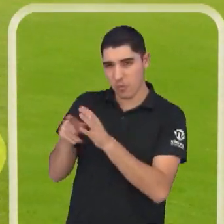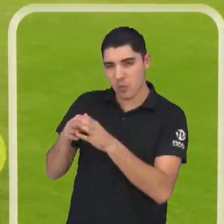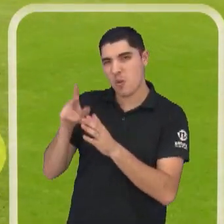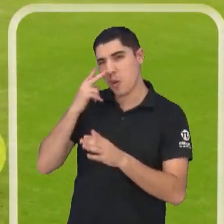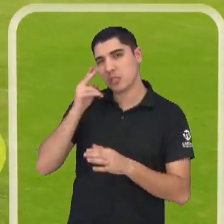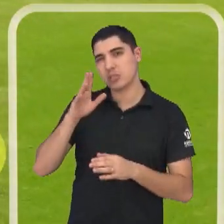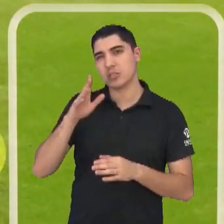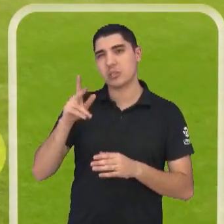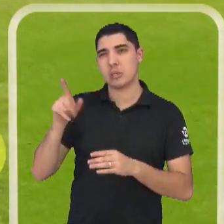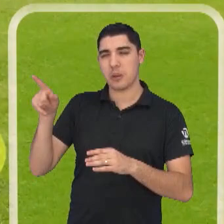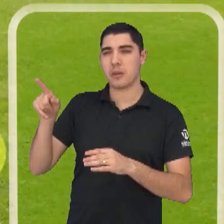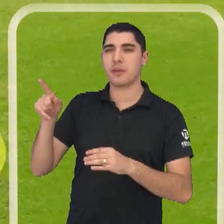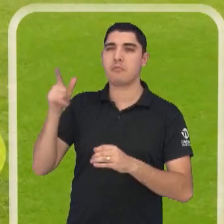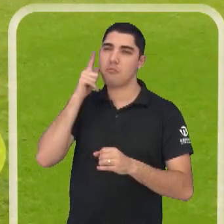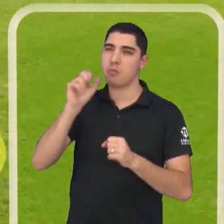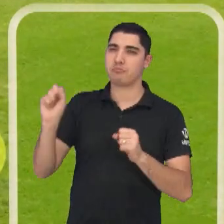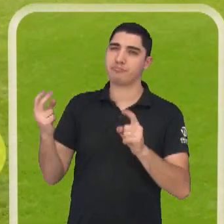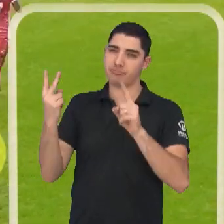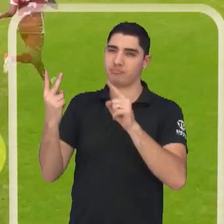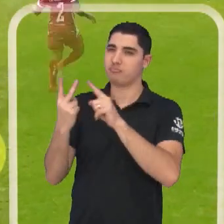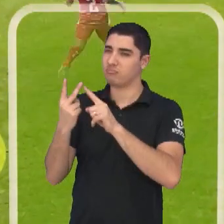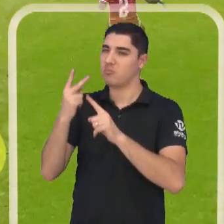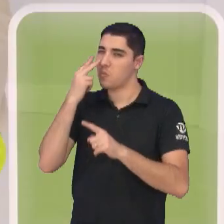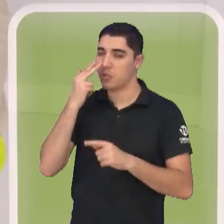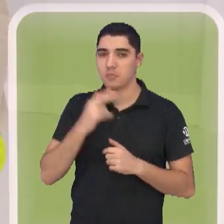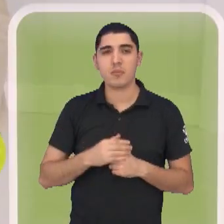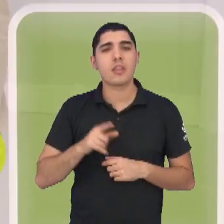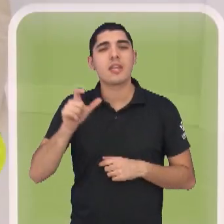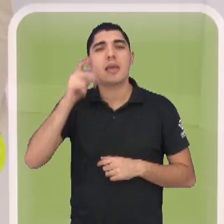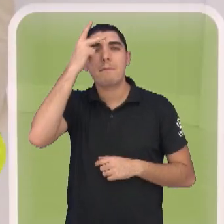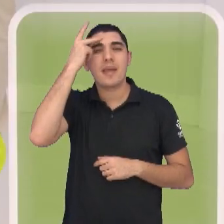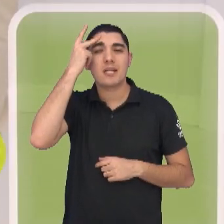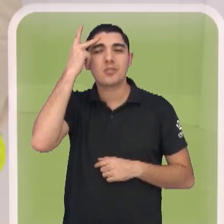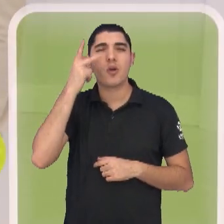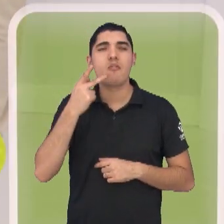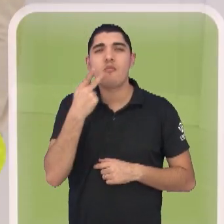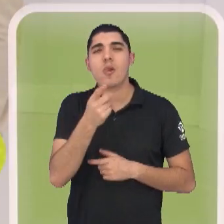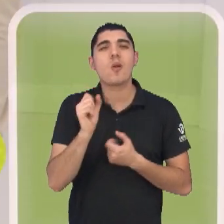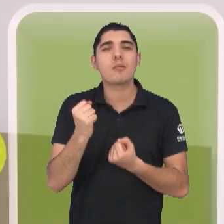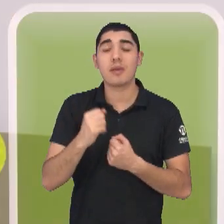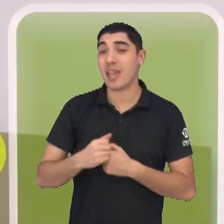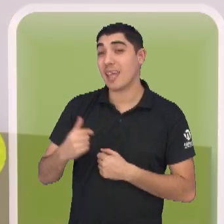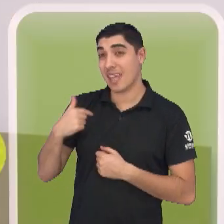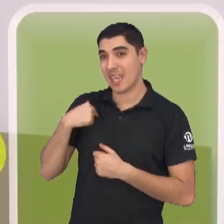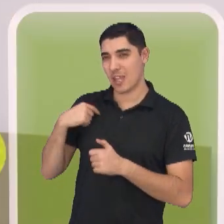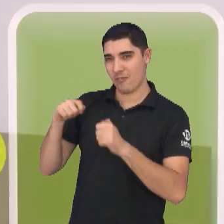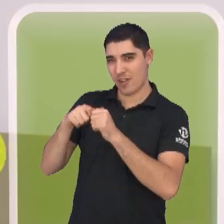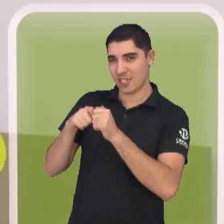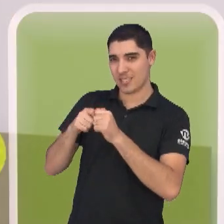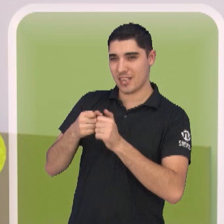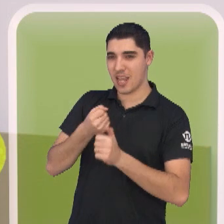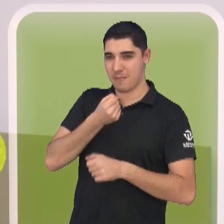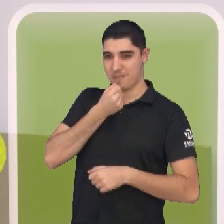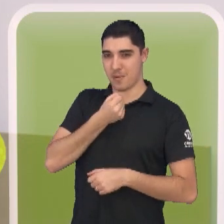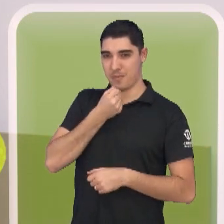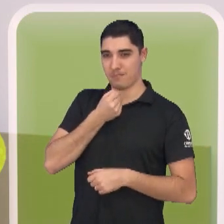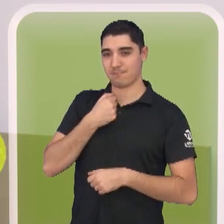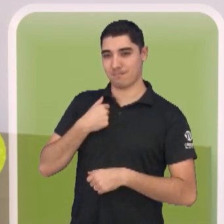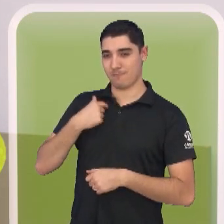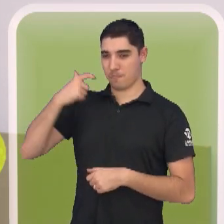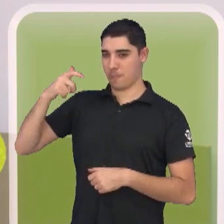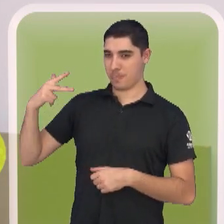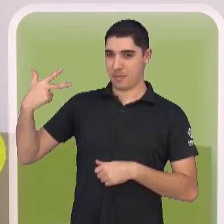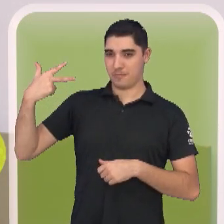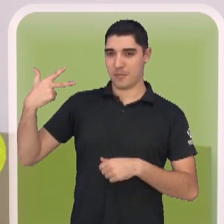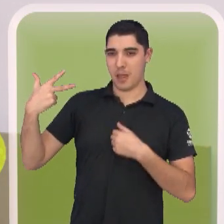de 2 a 1 do Bandeirante que que o torcedor de Brodowski tava falando pra você lá na hora da gravação da matéria eu fui gravar a passagem na passagem quando eu repórter aparece